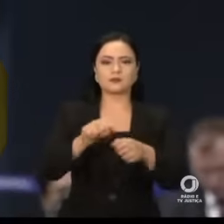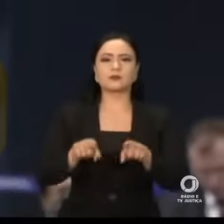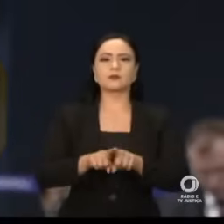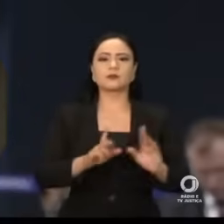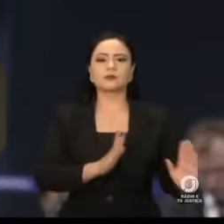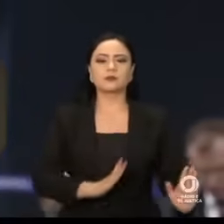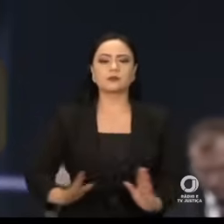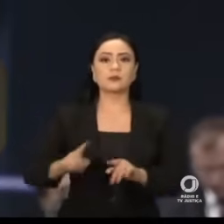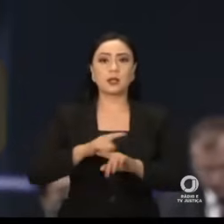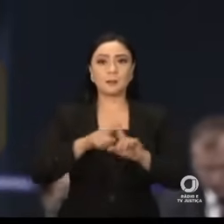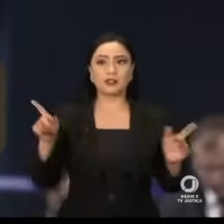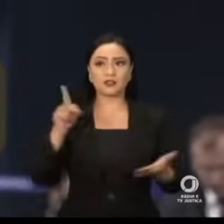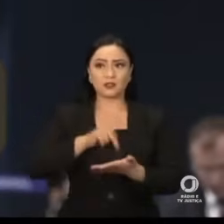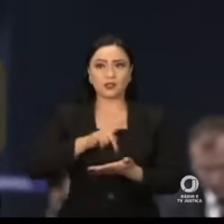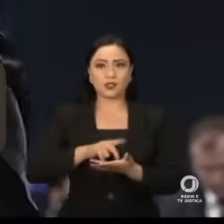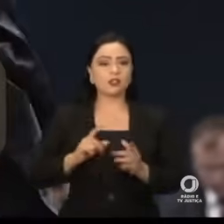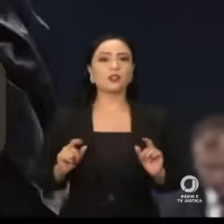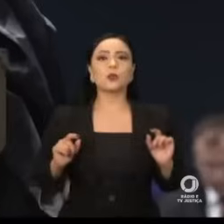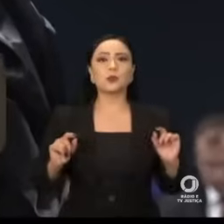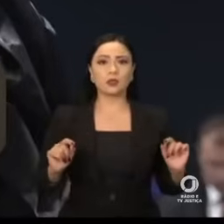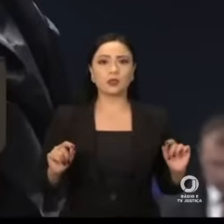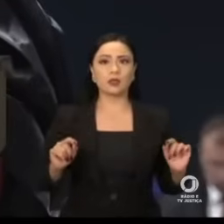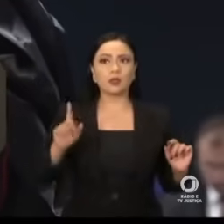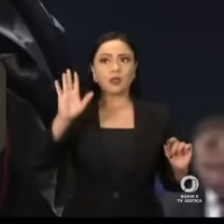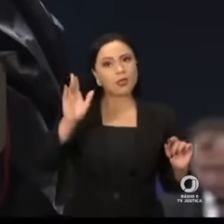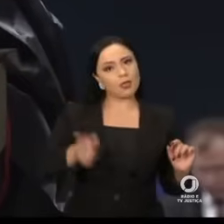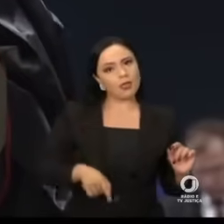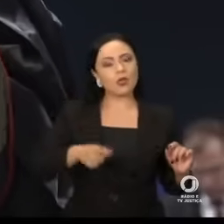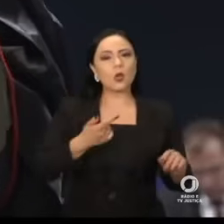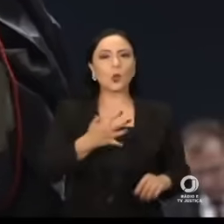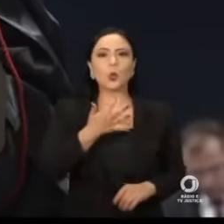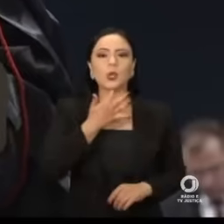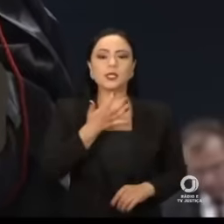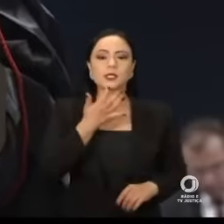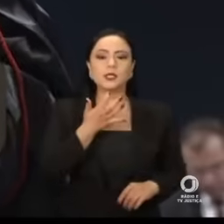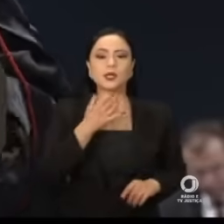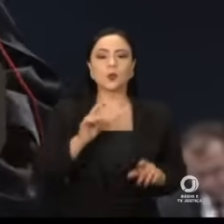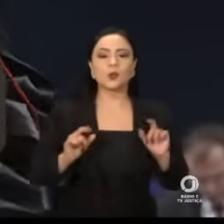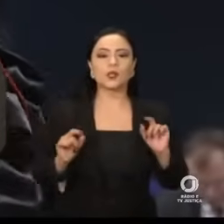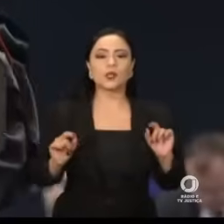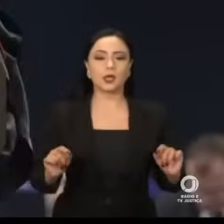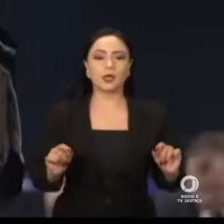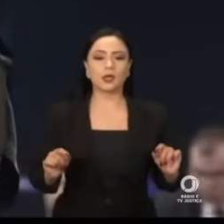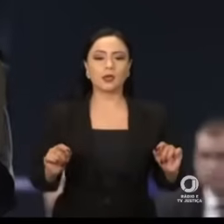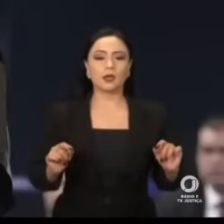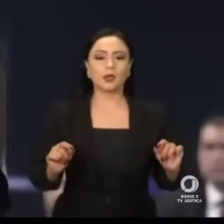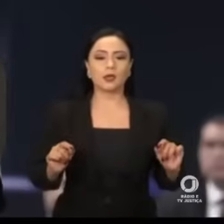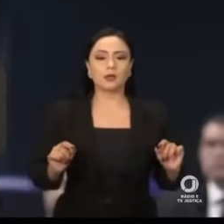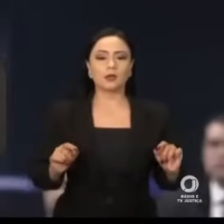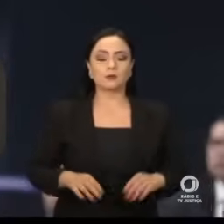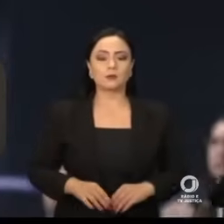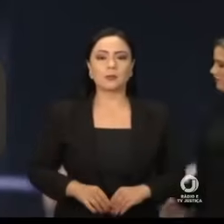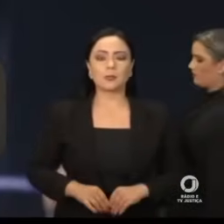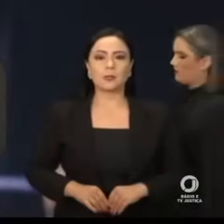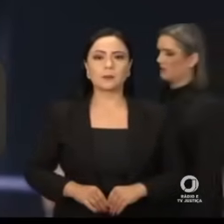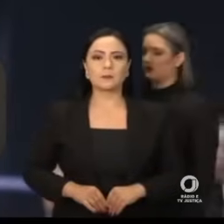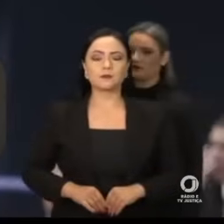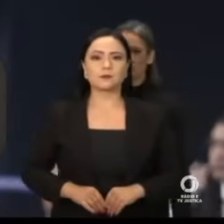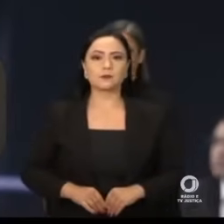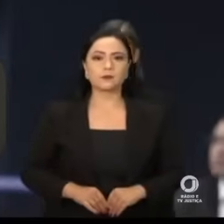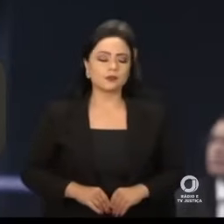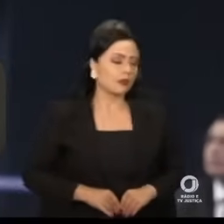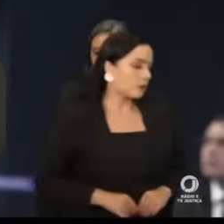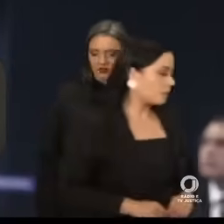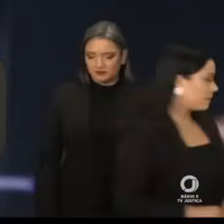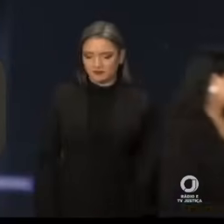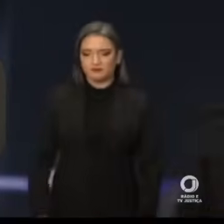verdade, o que está se pretendendo aqui é reconhecer uma parcial falsidade da